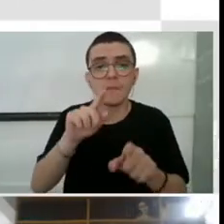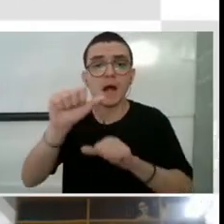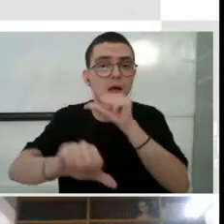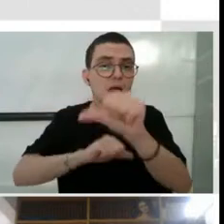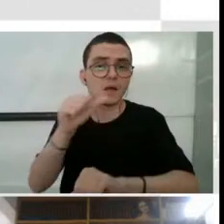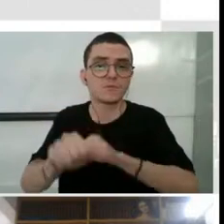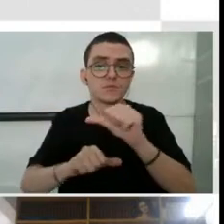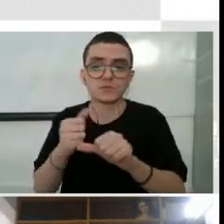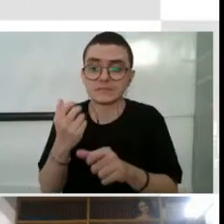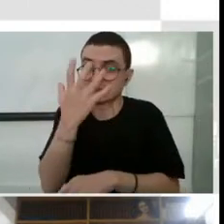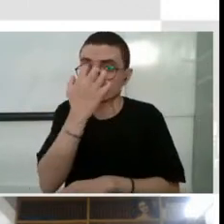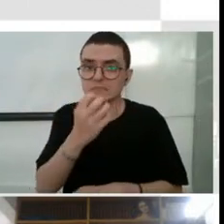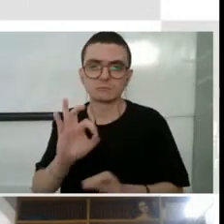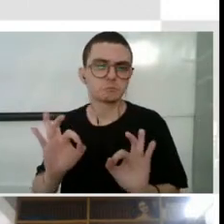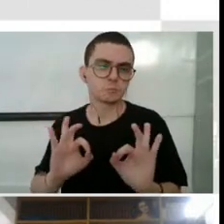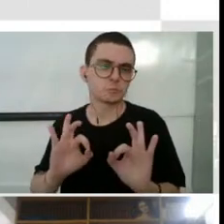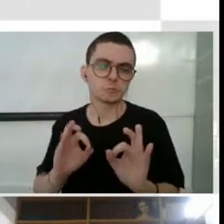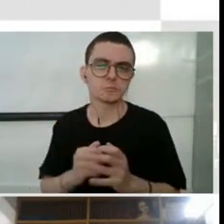até 2100.